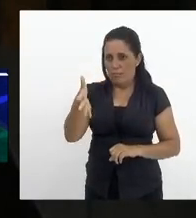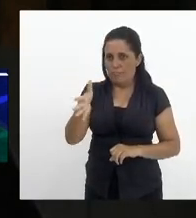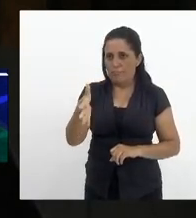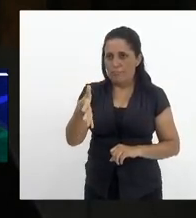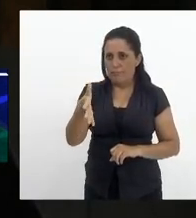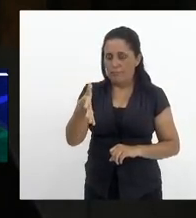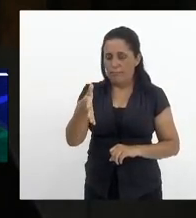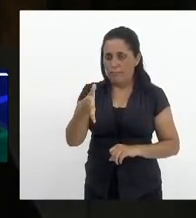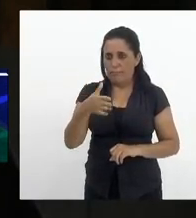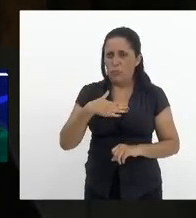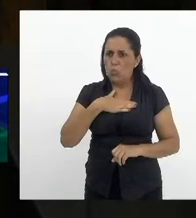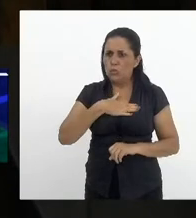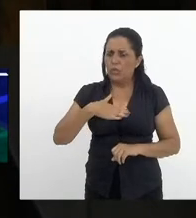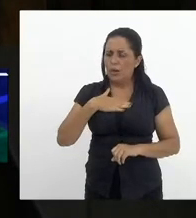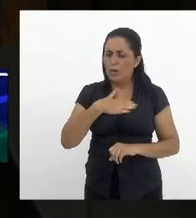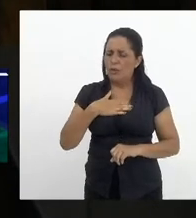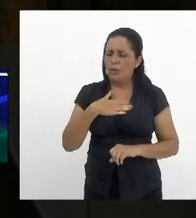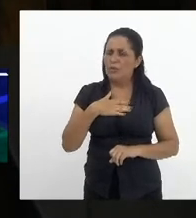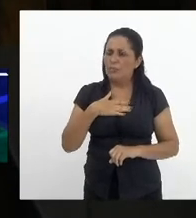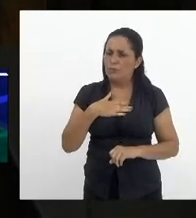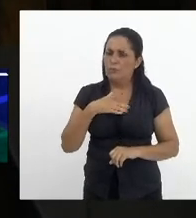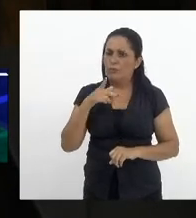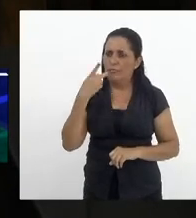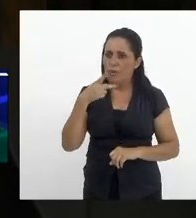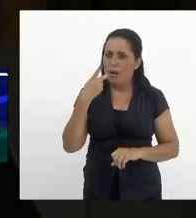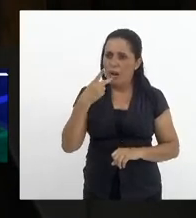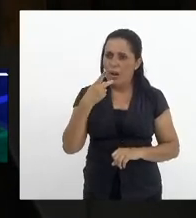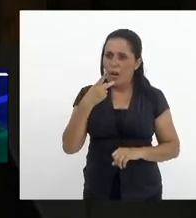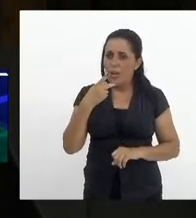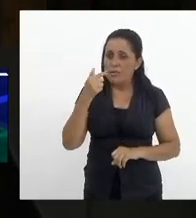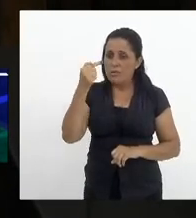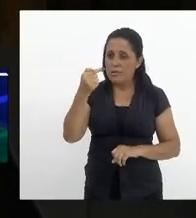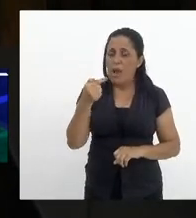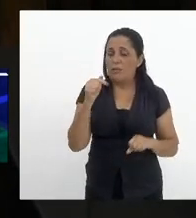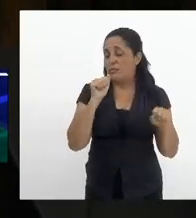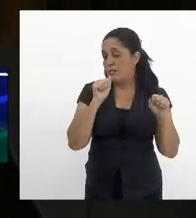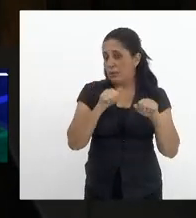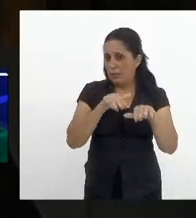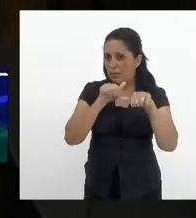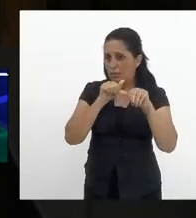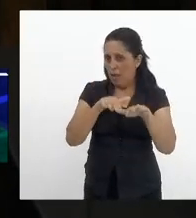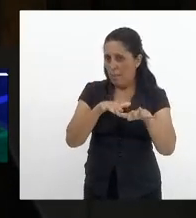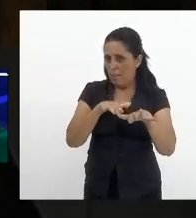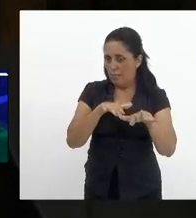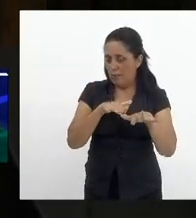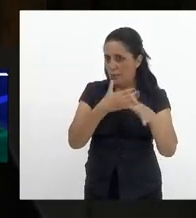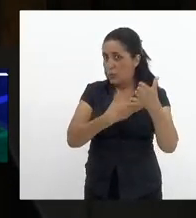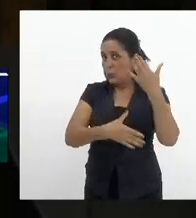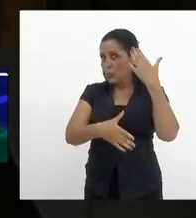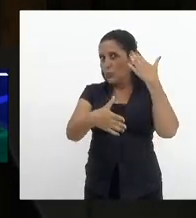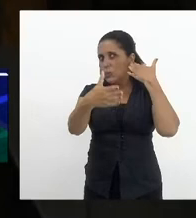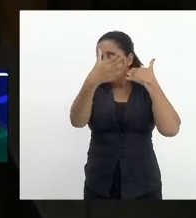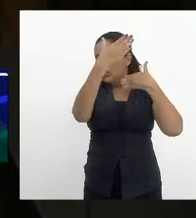Gostaria de ter falado sobre o 7 de setembro épico,